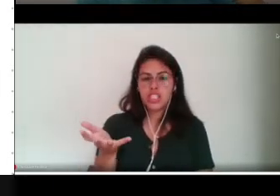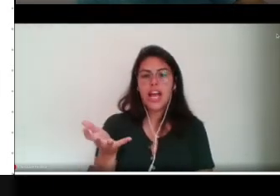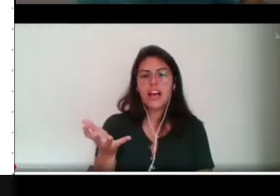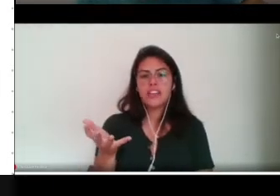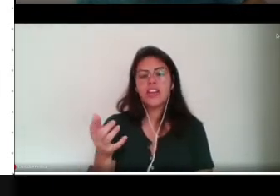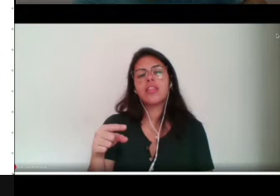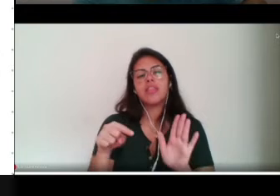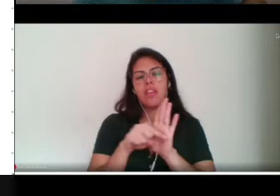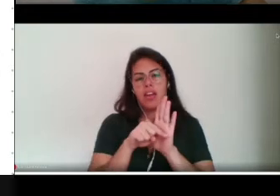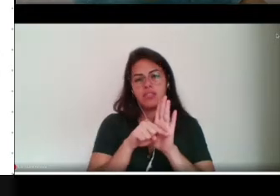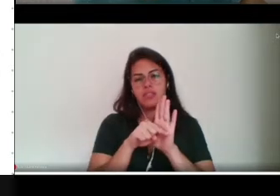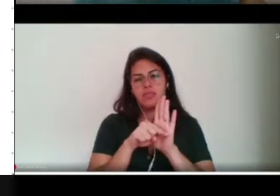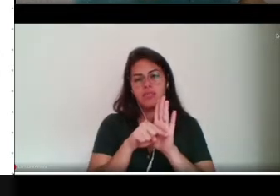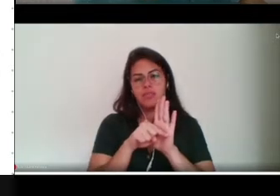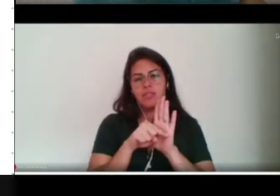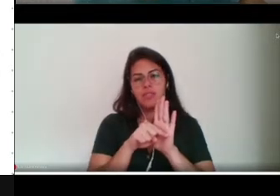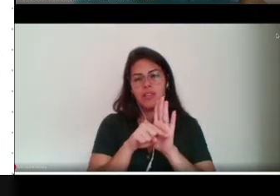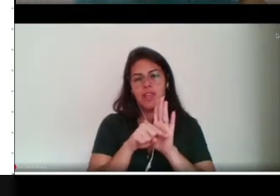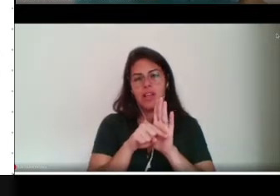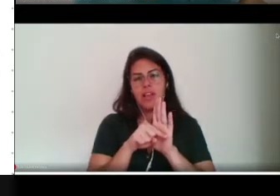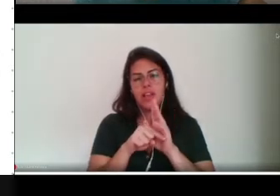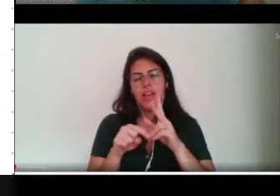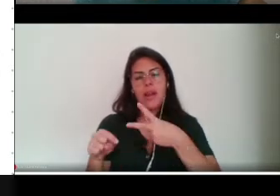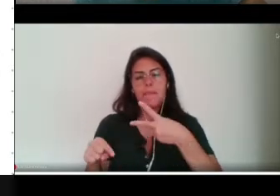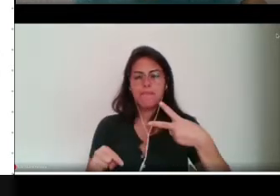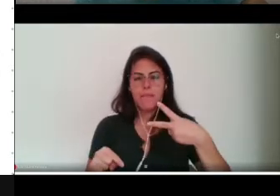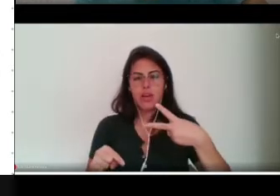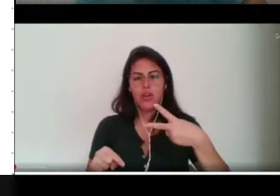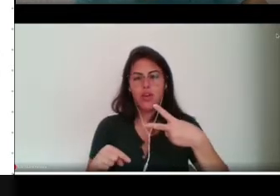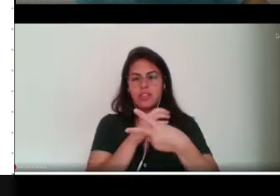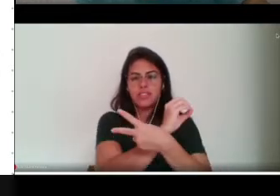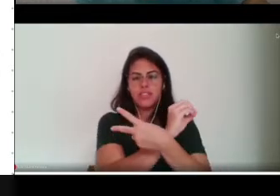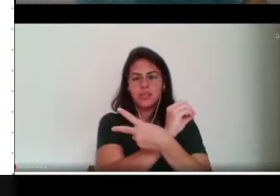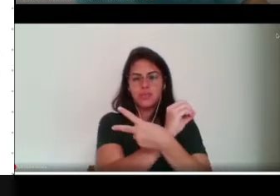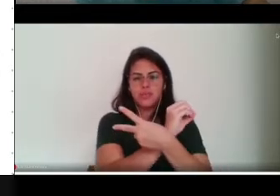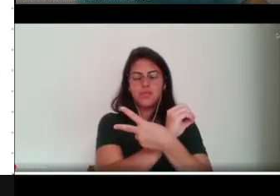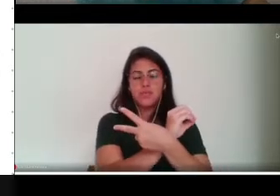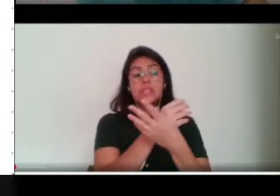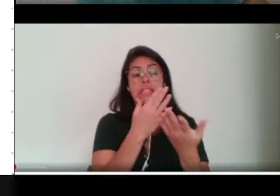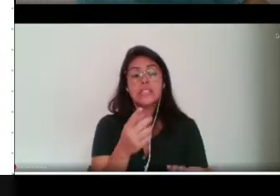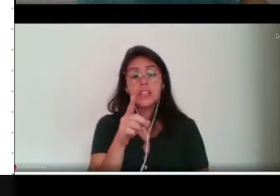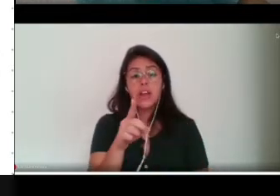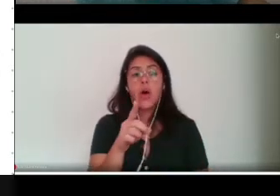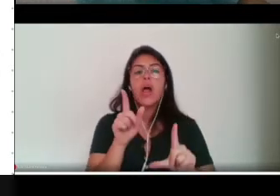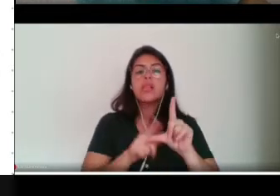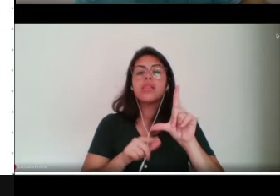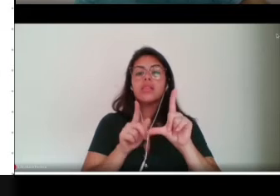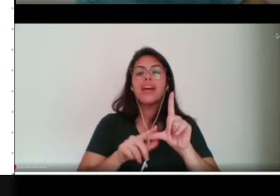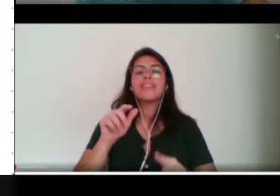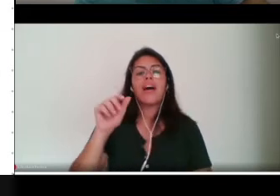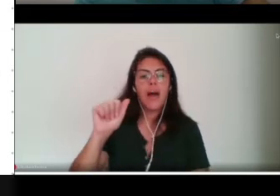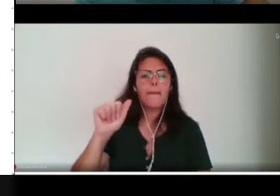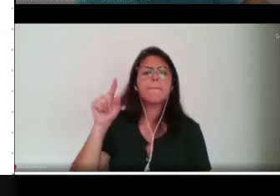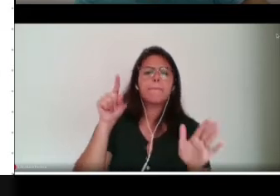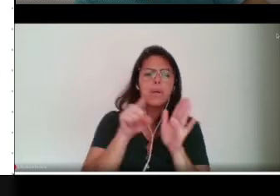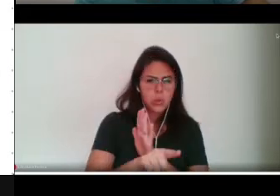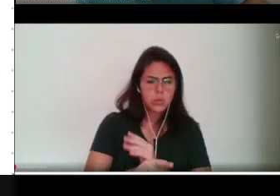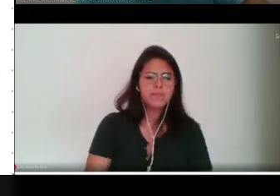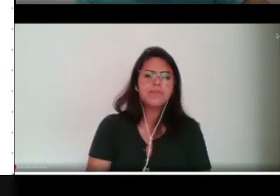fazer? Então, na letra A, ele pergunta, onde que a velocidade é 0? A velocidade é 0 no ponto